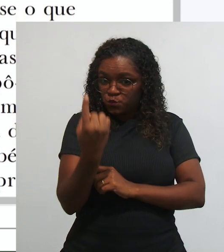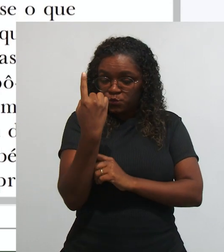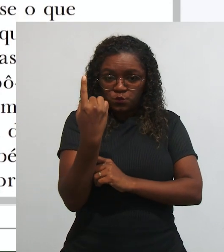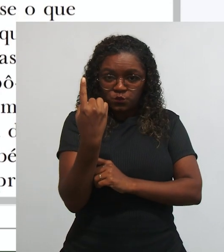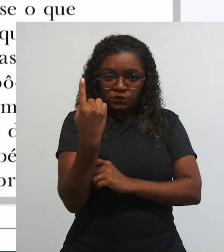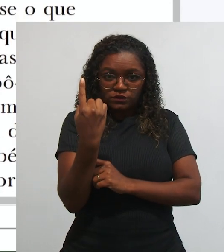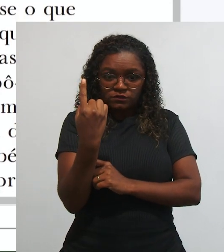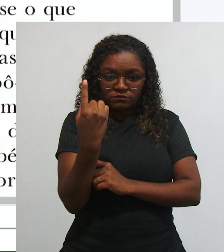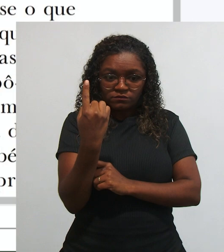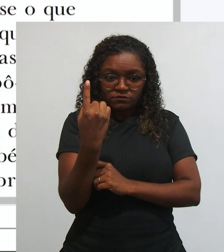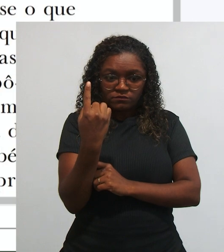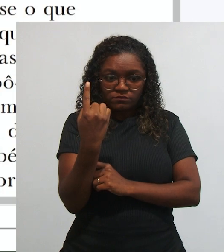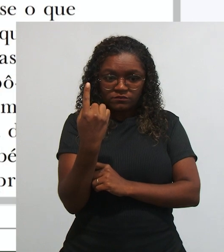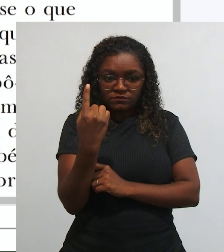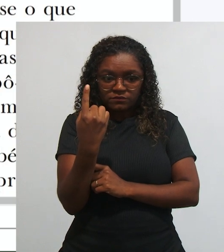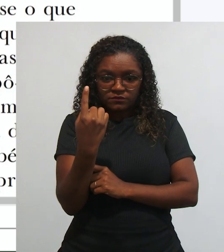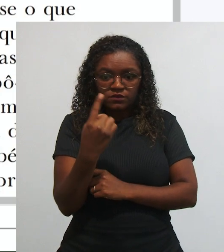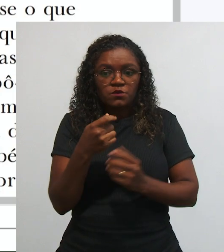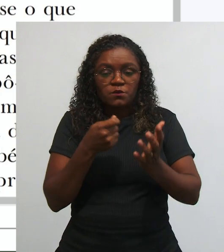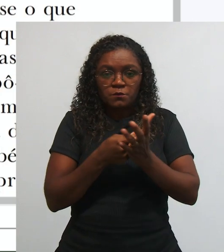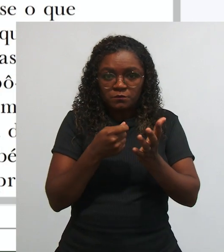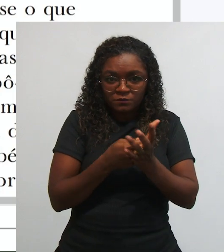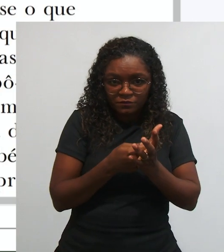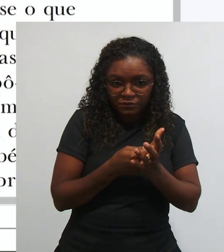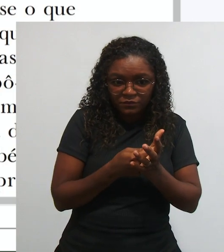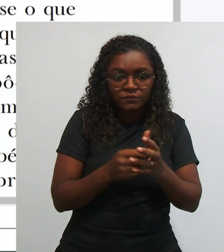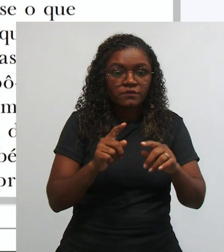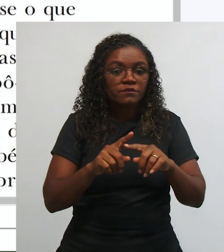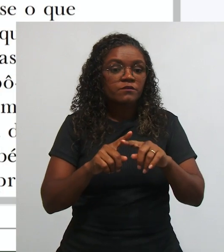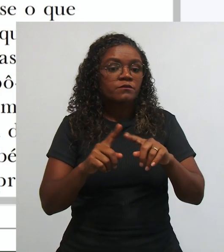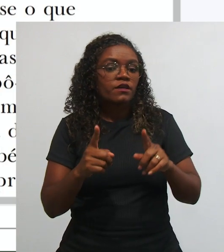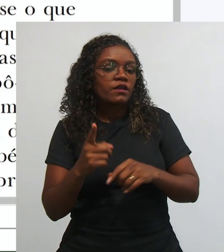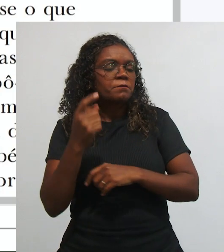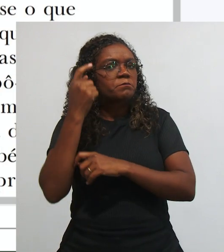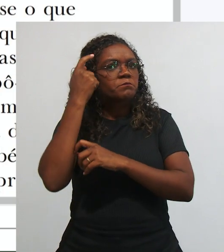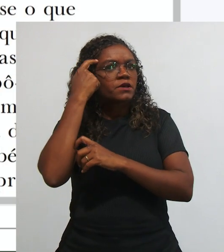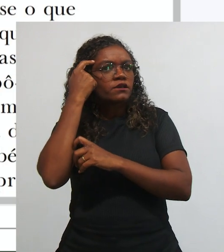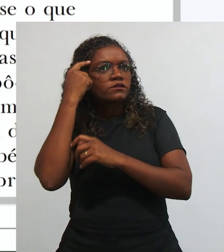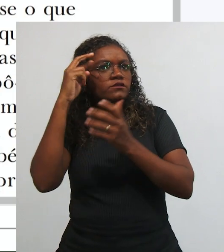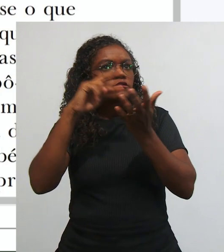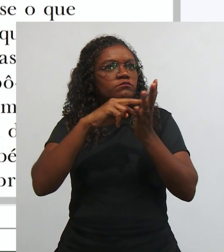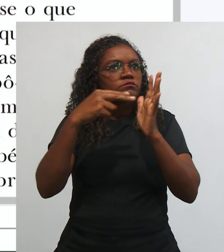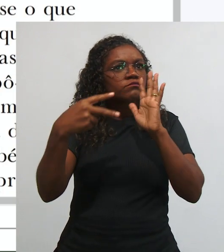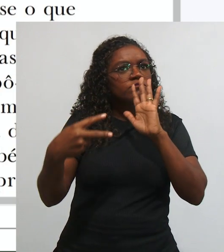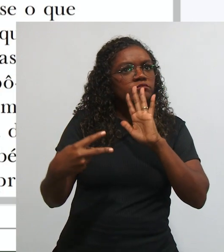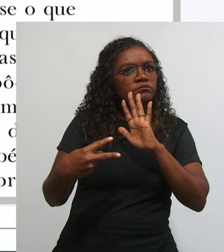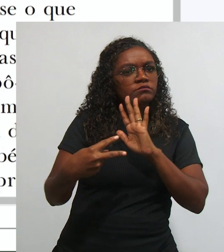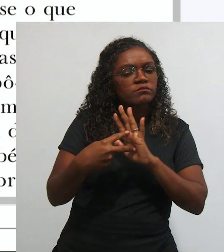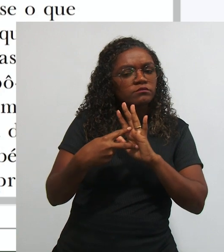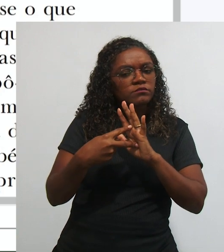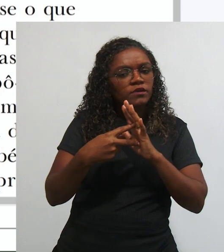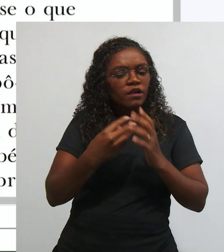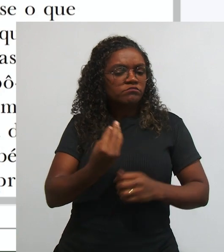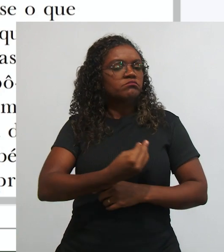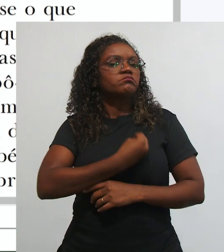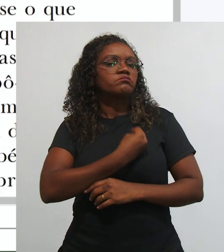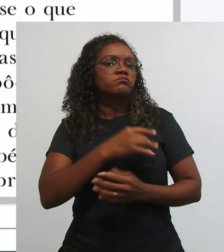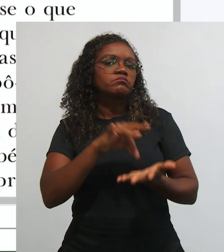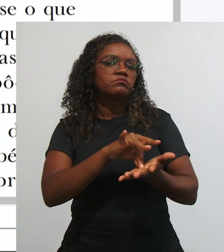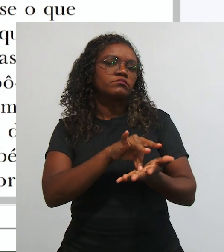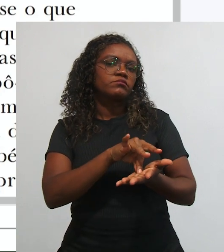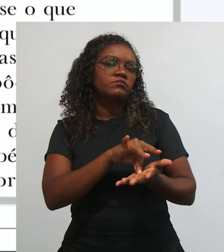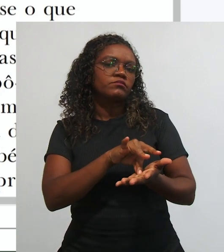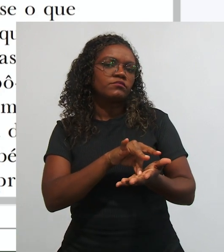que satisfaz estas exigências. É que penso e que, na medida em que penso,